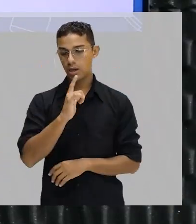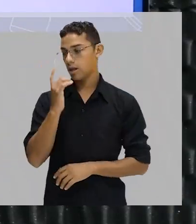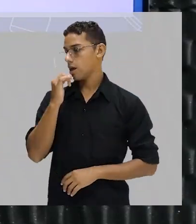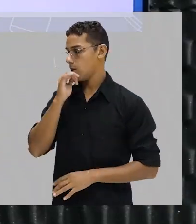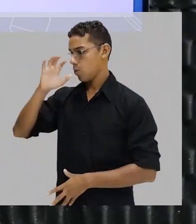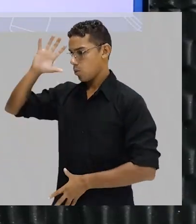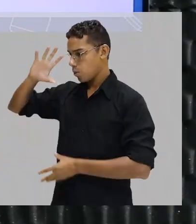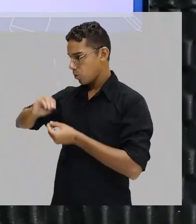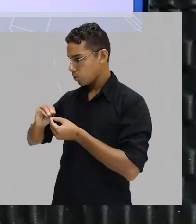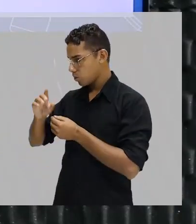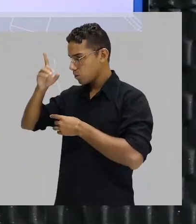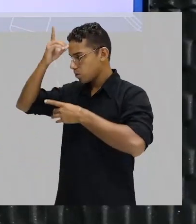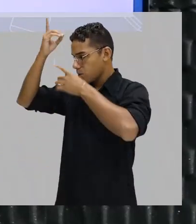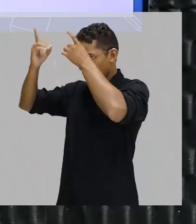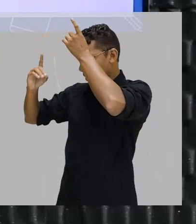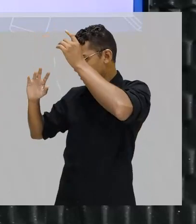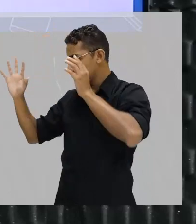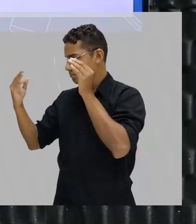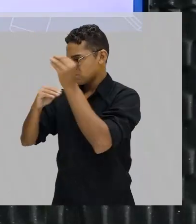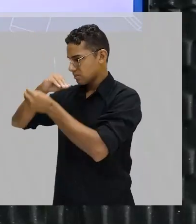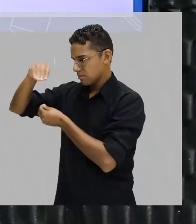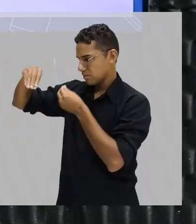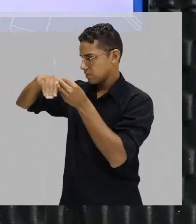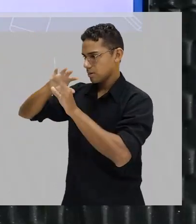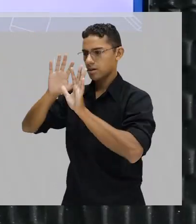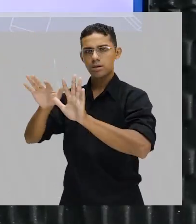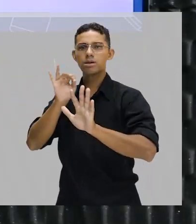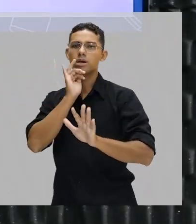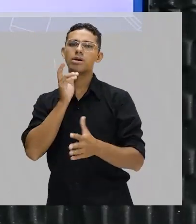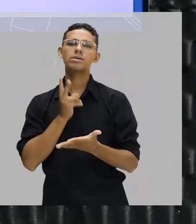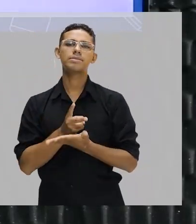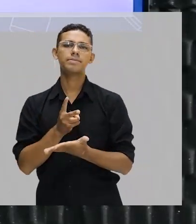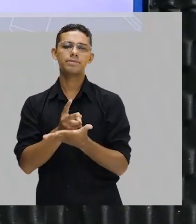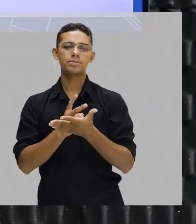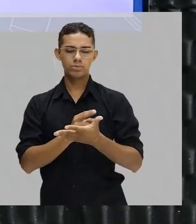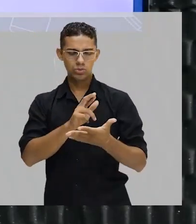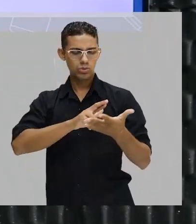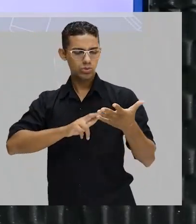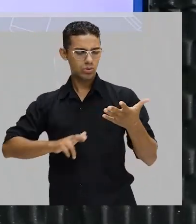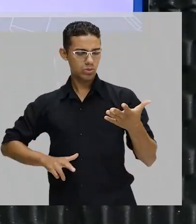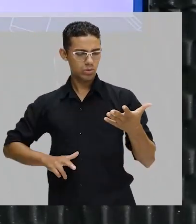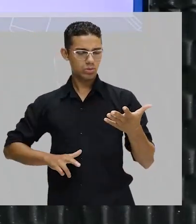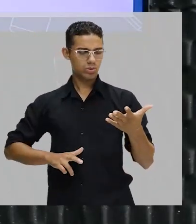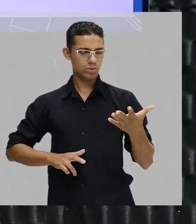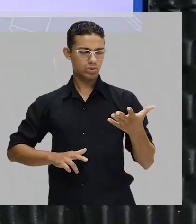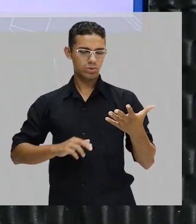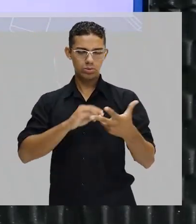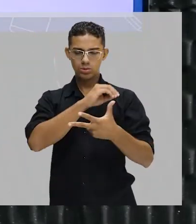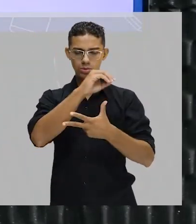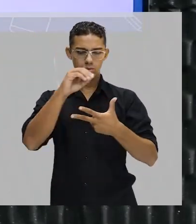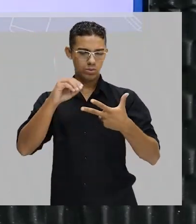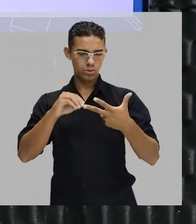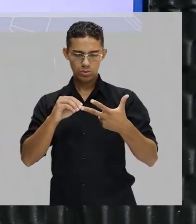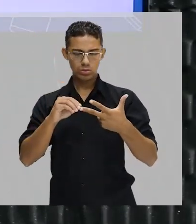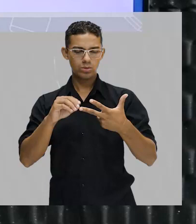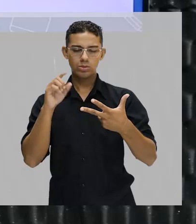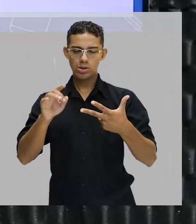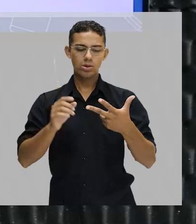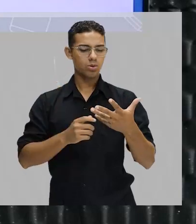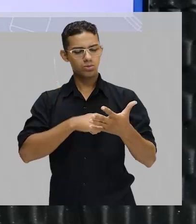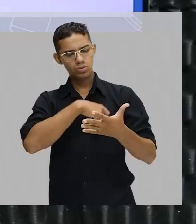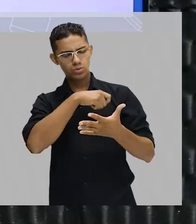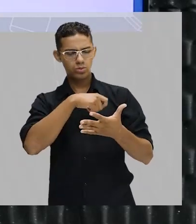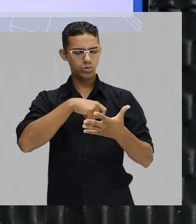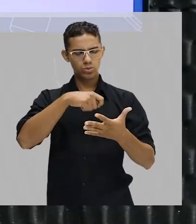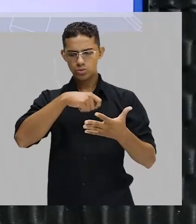e misturá-las. É muito comum na redação do Enem, o candidato começa a escrever e